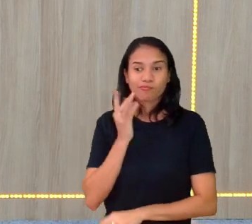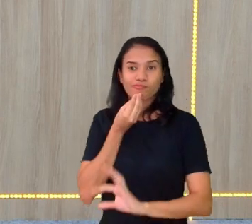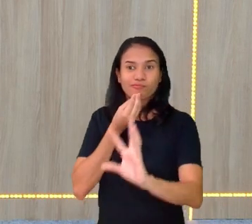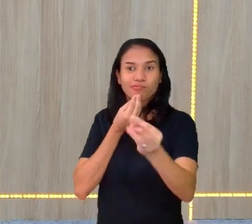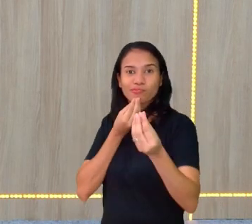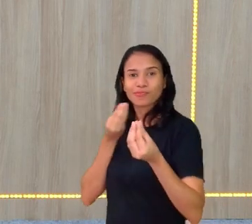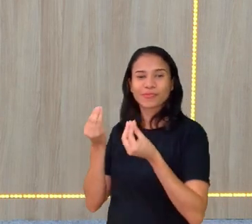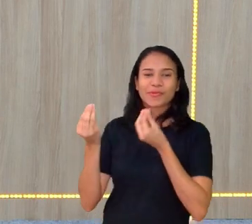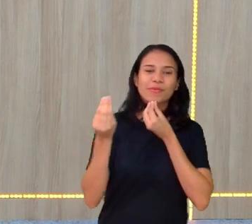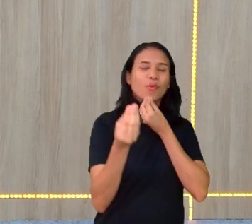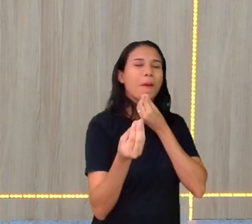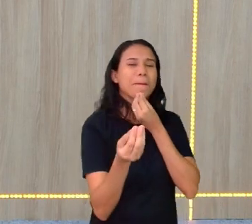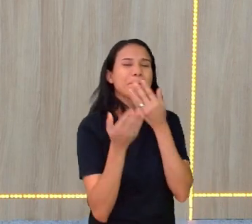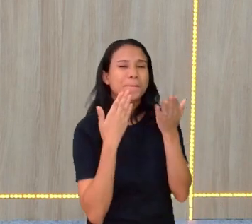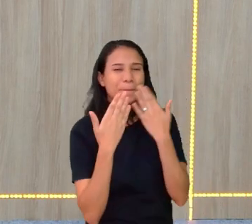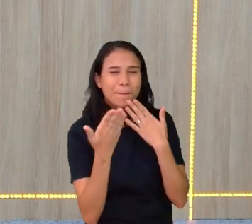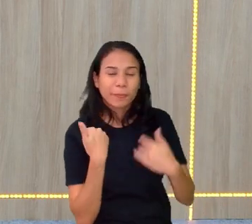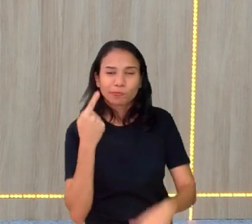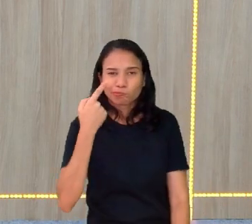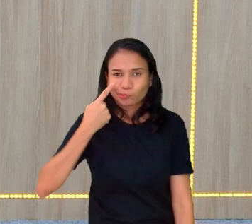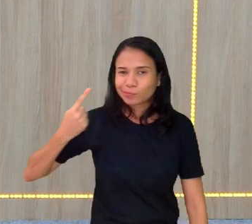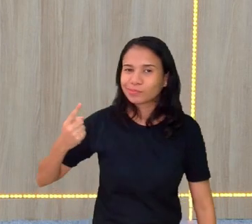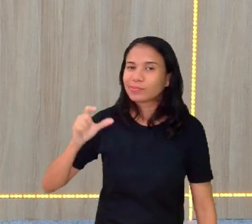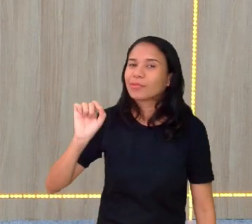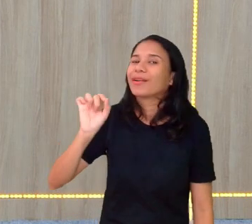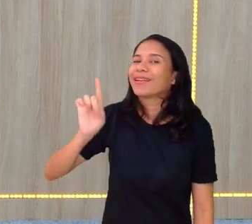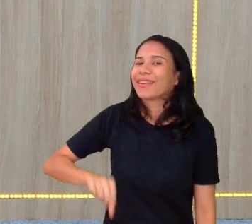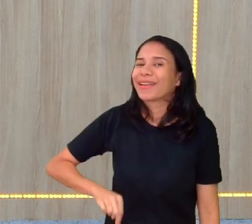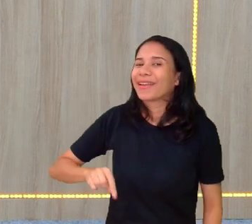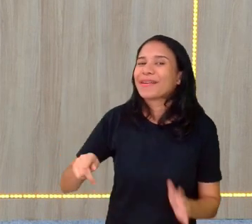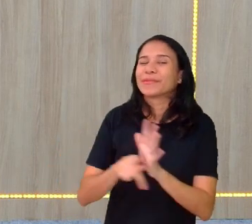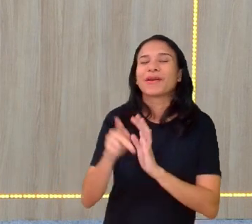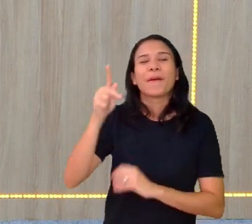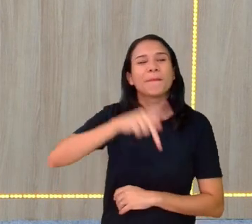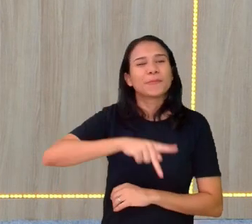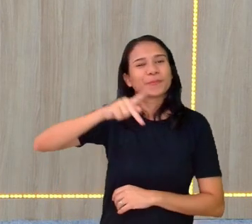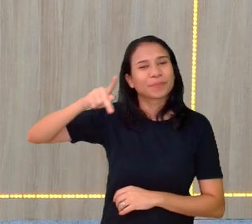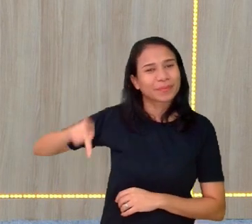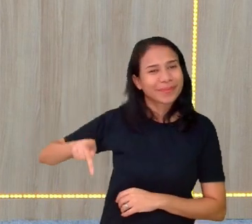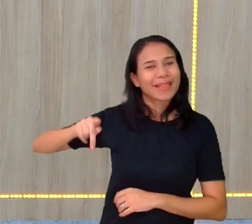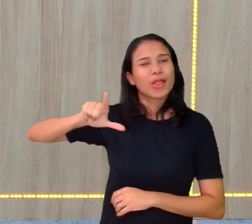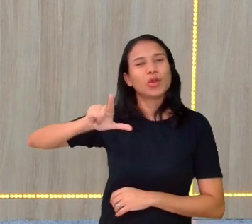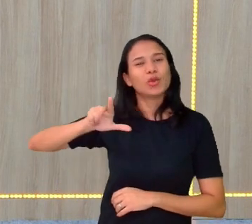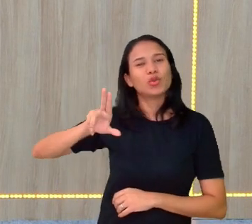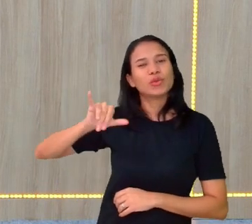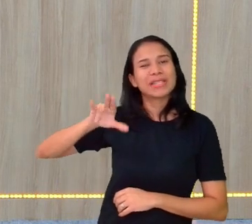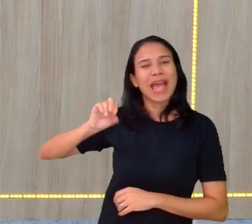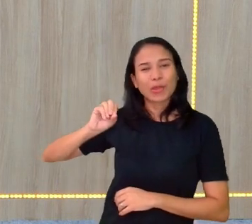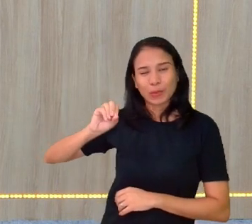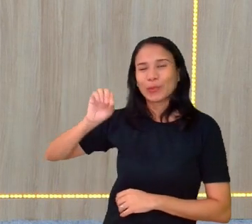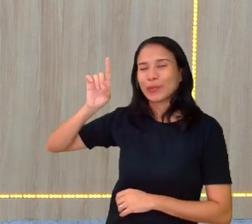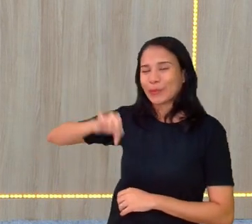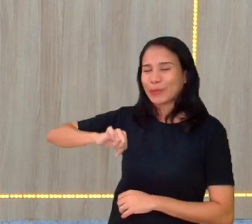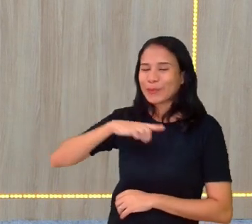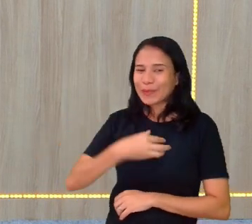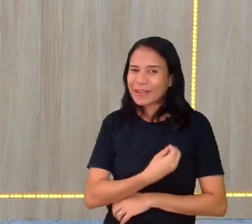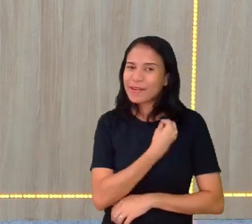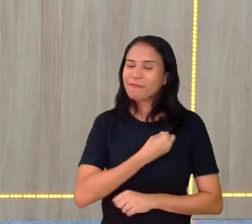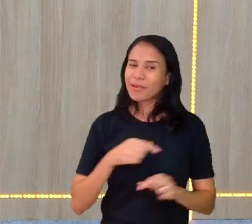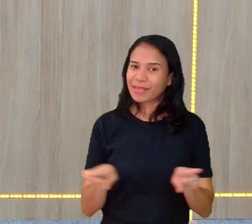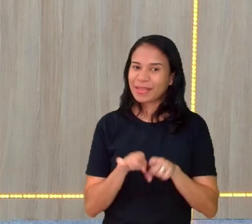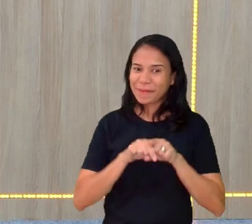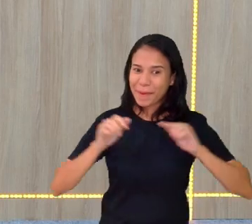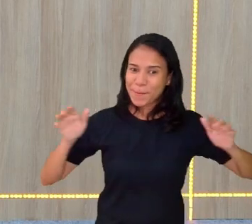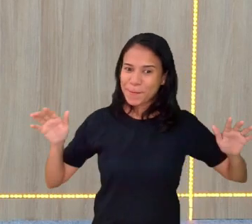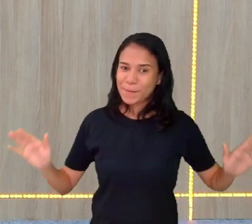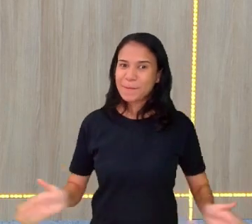aqui, bater um papo. Olha só o queridíssimo professor Luciano, que também chegou aqui, ó,